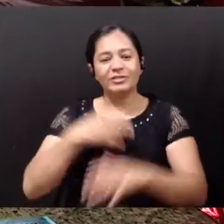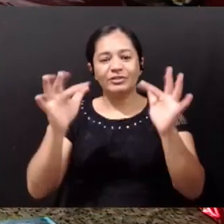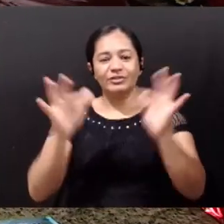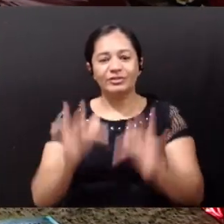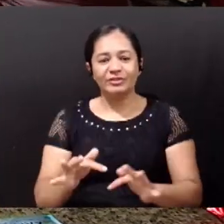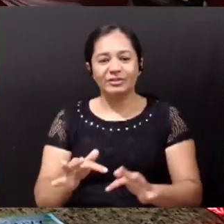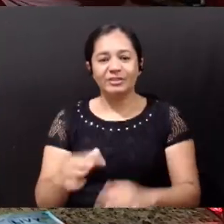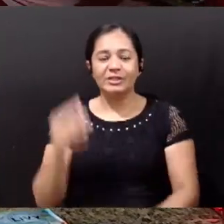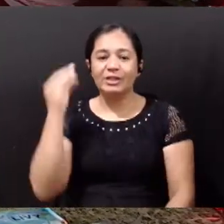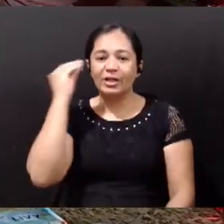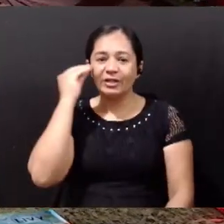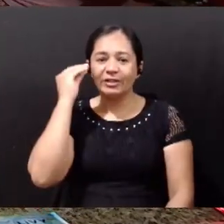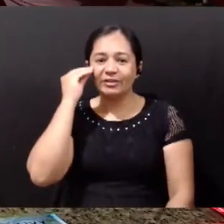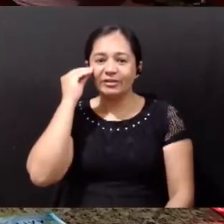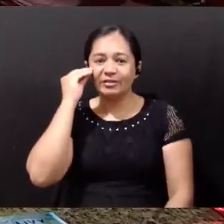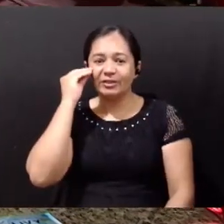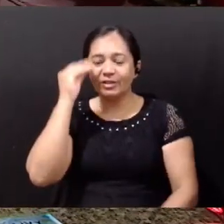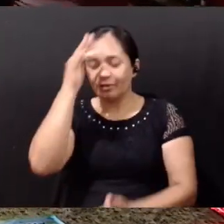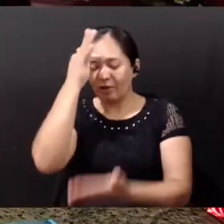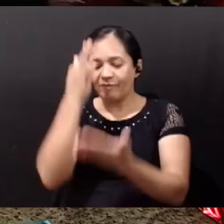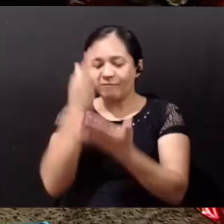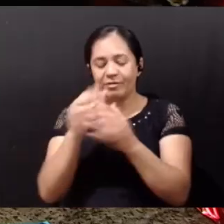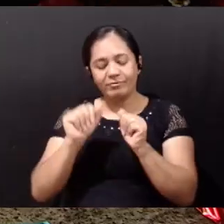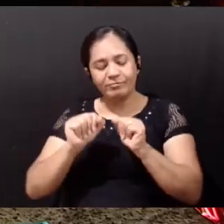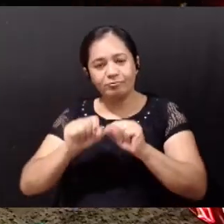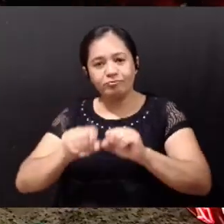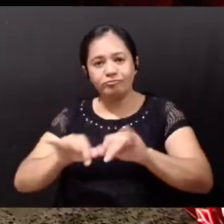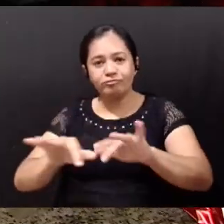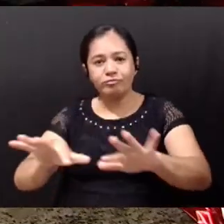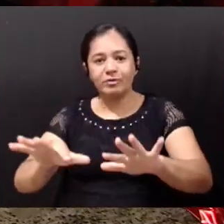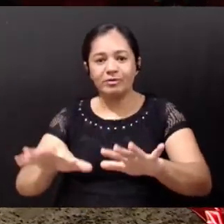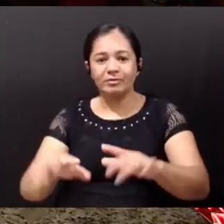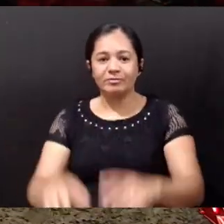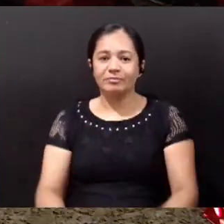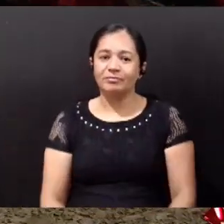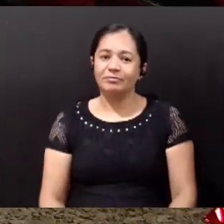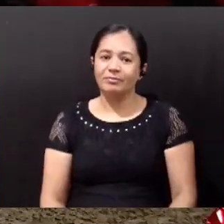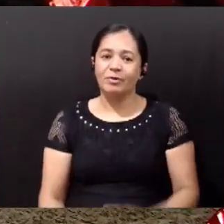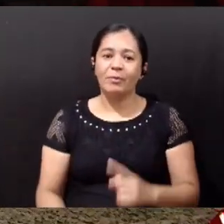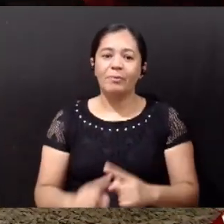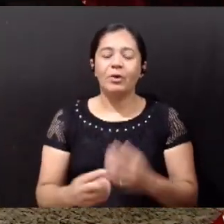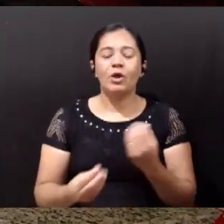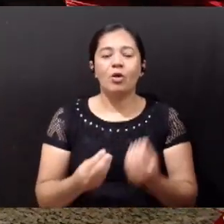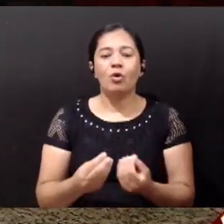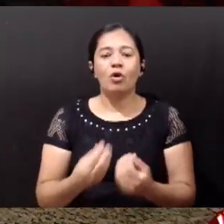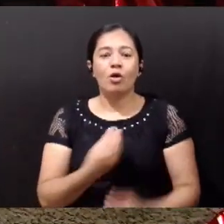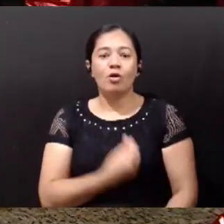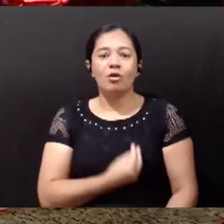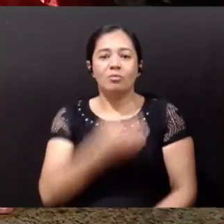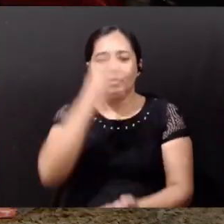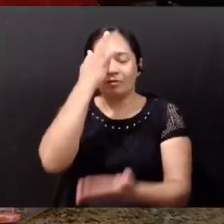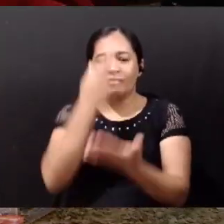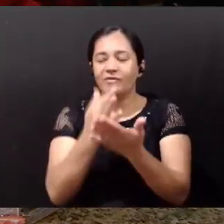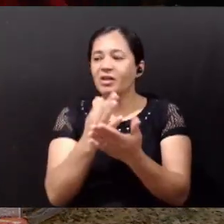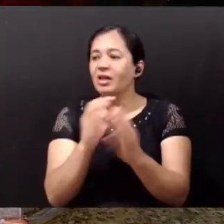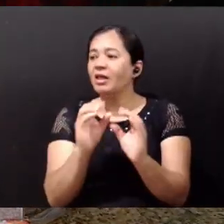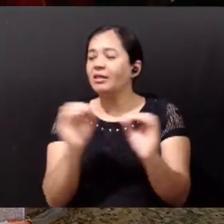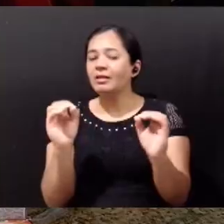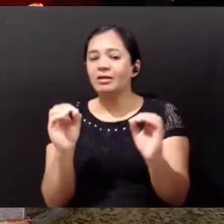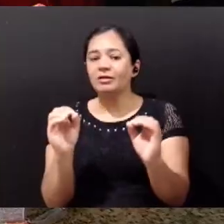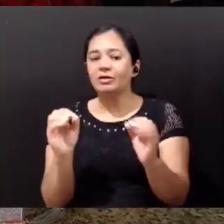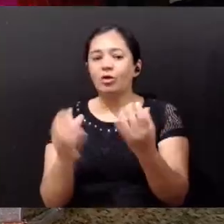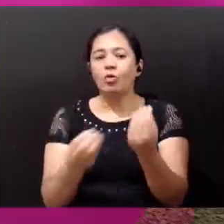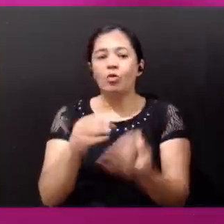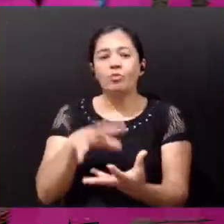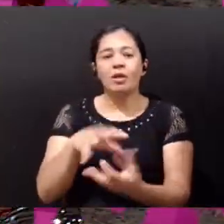fé. Porque sem sentido a vida não tem como mover essas almas para ser curadas, né? Então acho que é